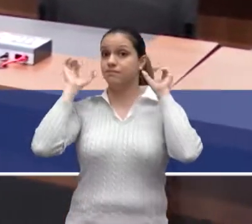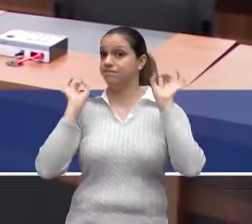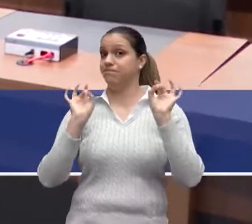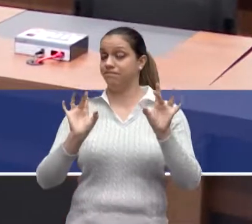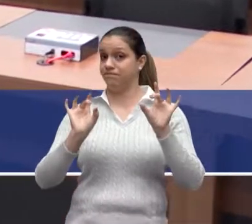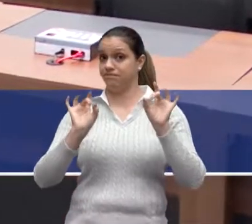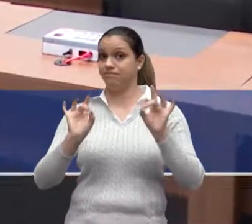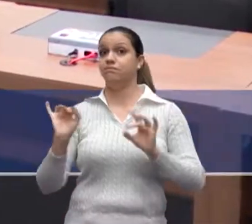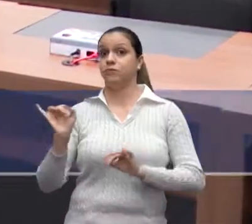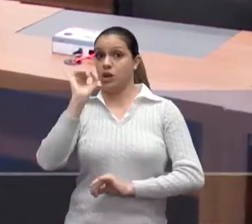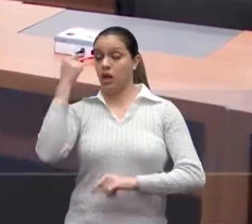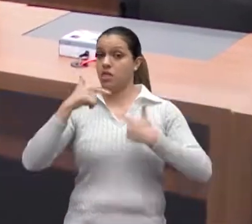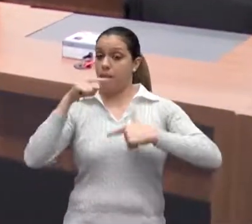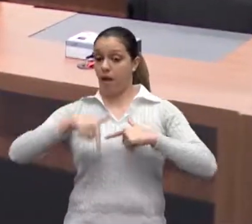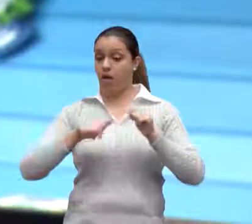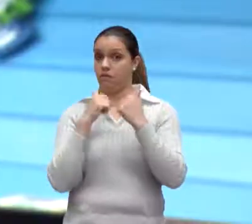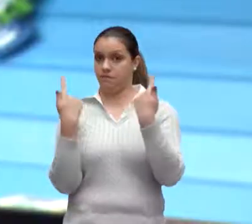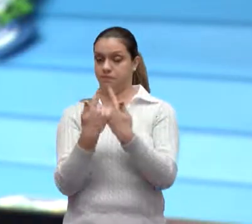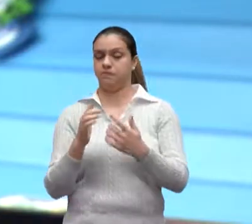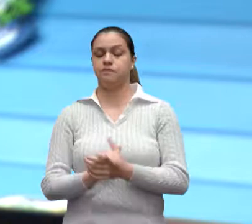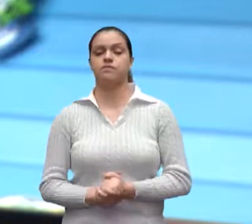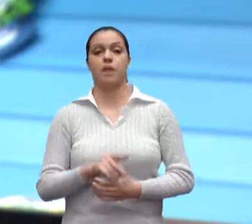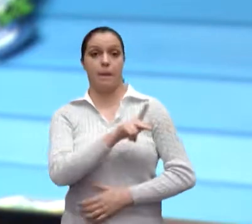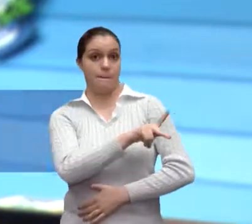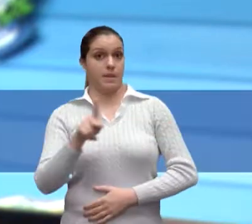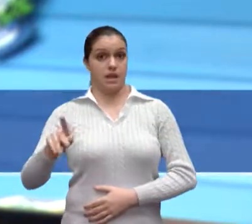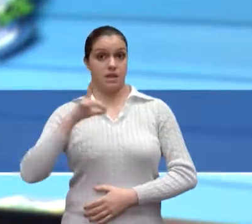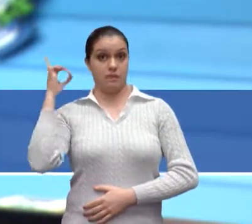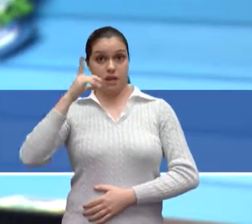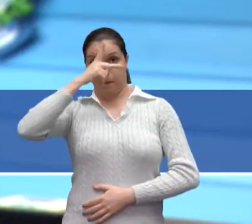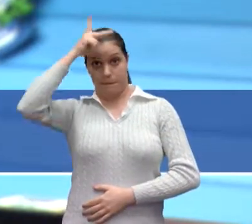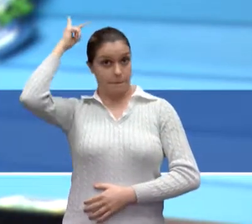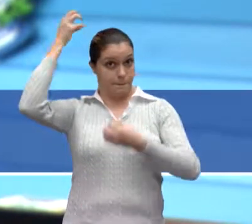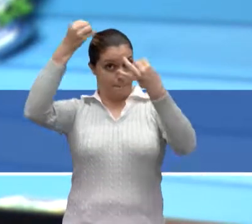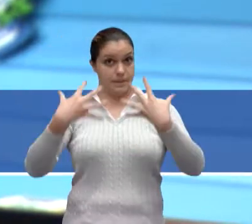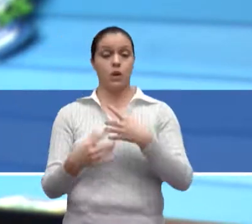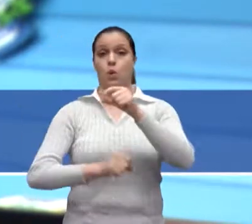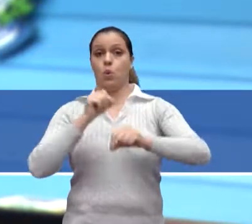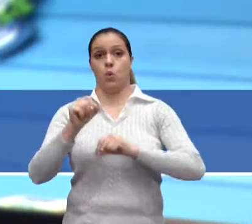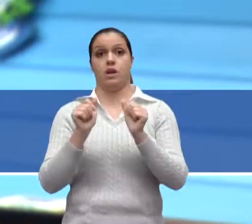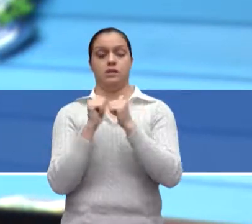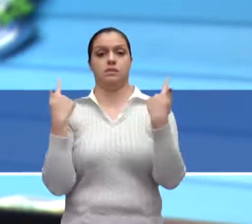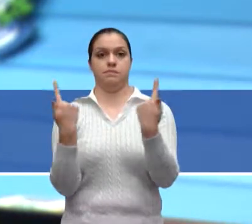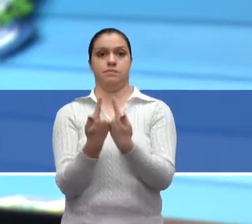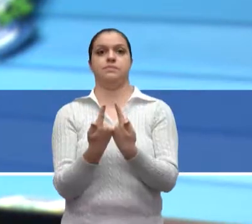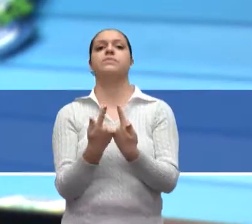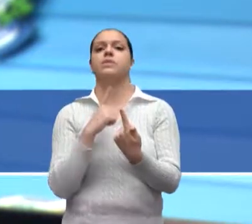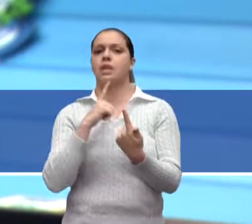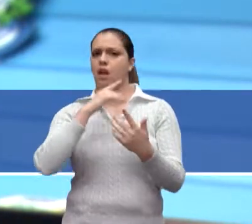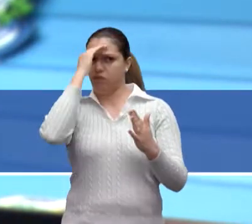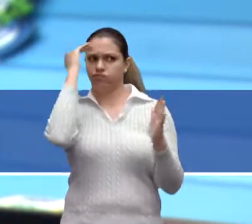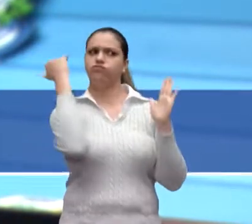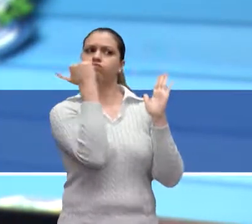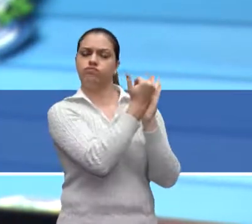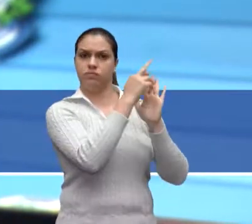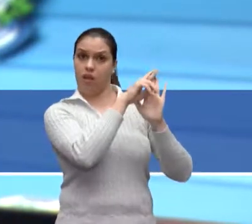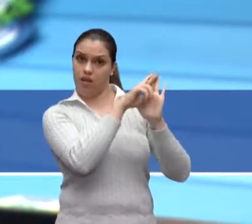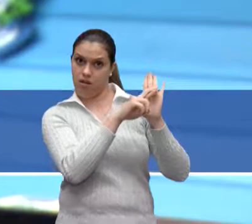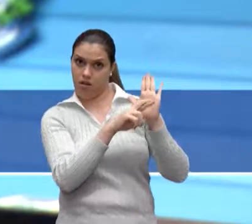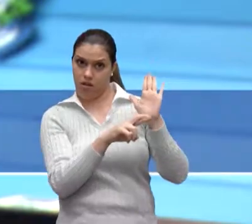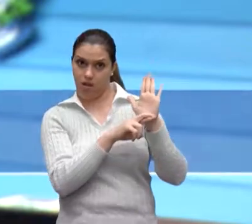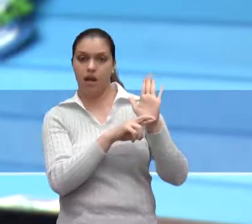para o funcionamento do Legislativo. O presidente da Casa, deputado Paulo Correia, destacou que a Assembleia Legislativa